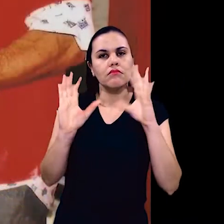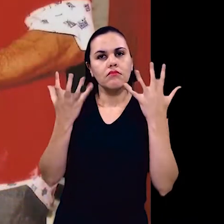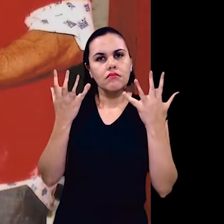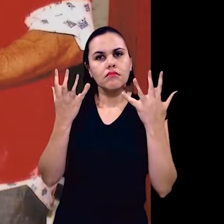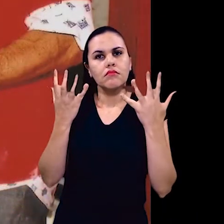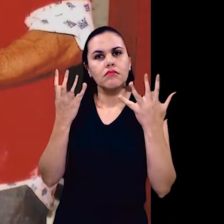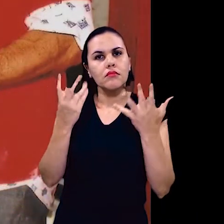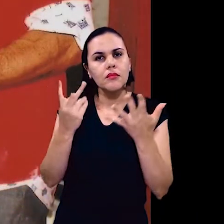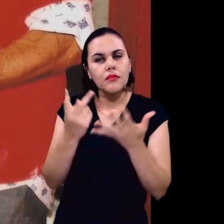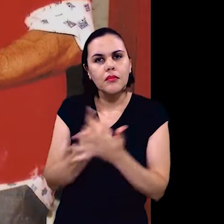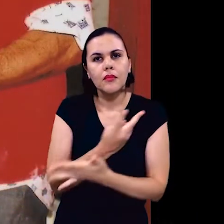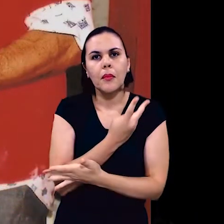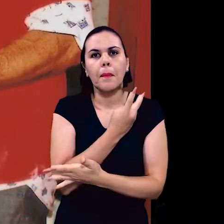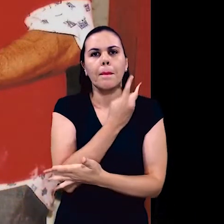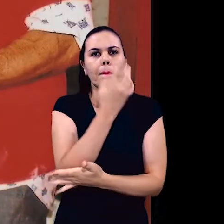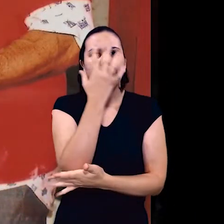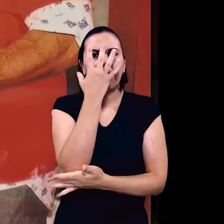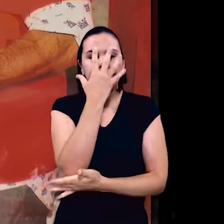festa saísse